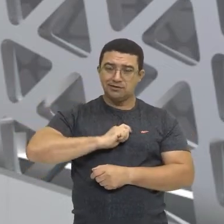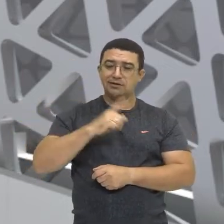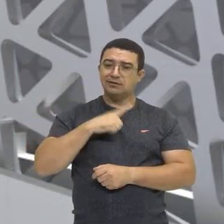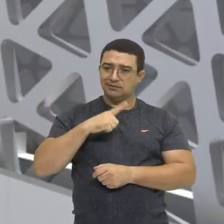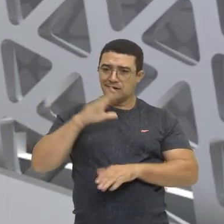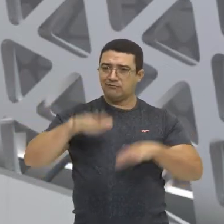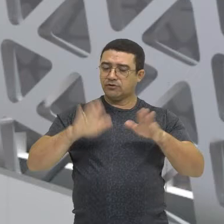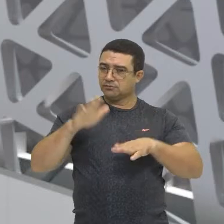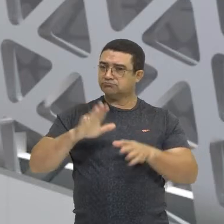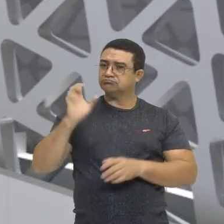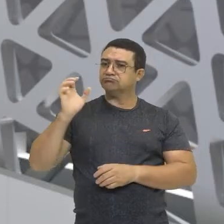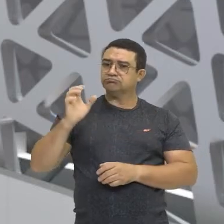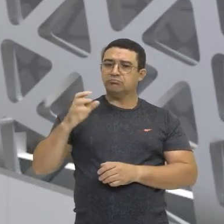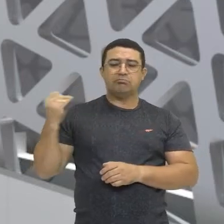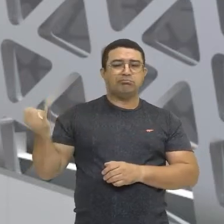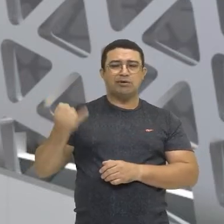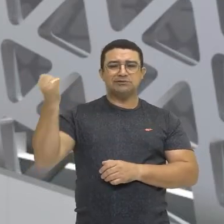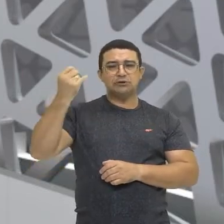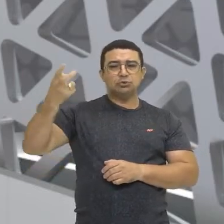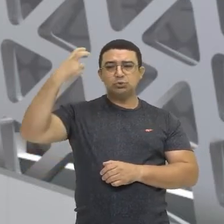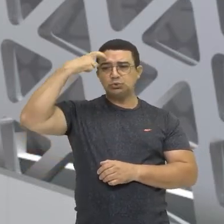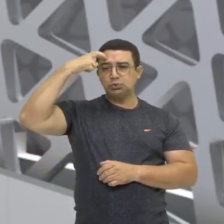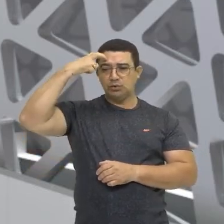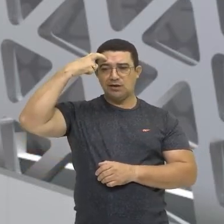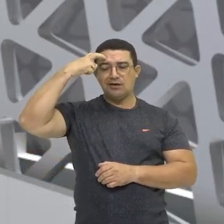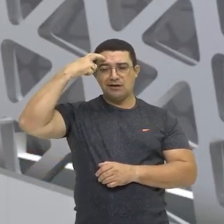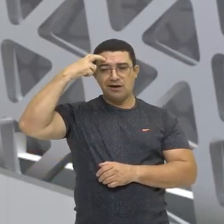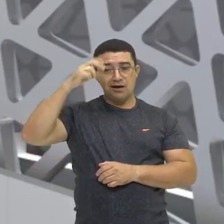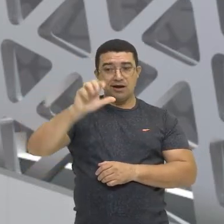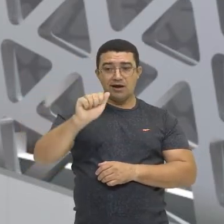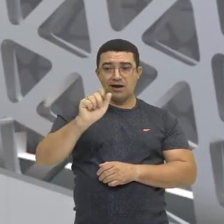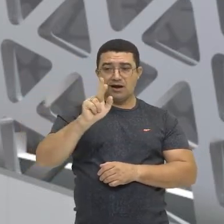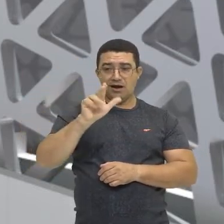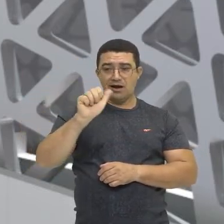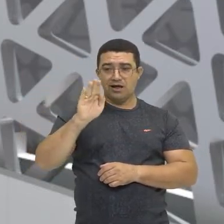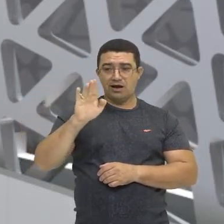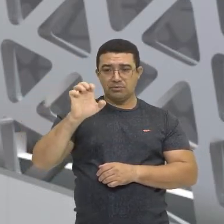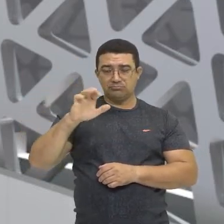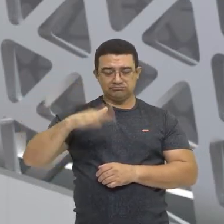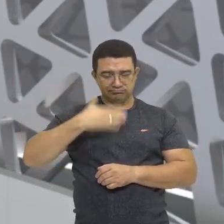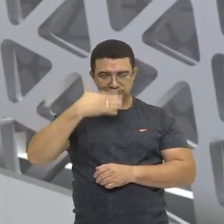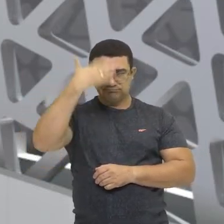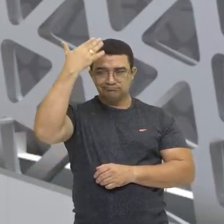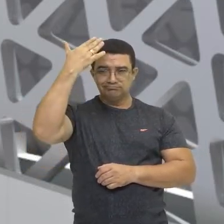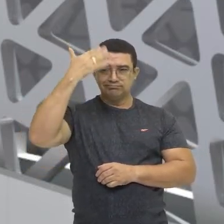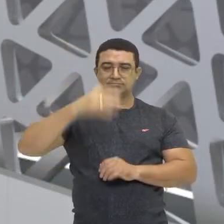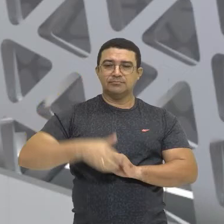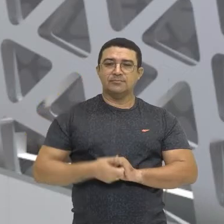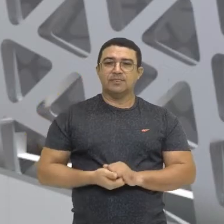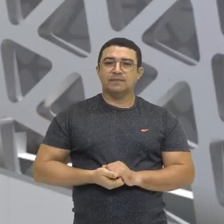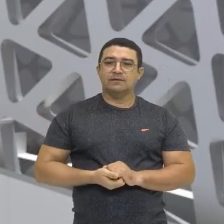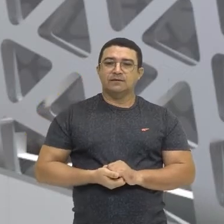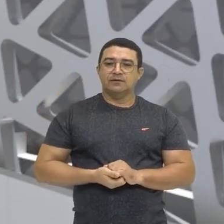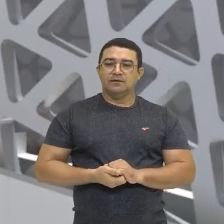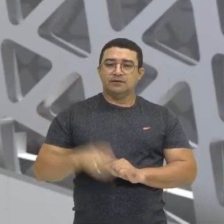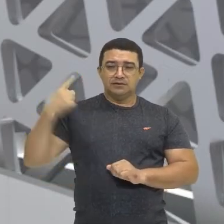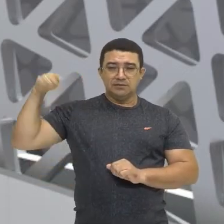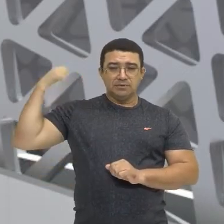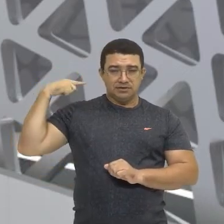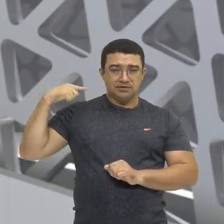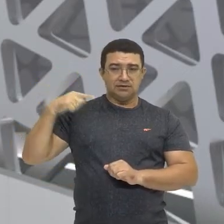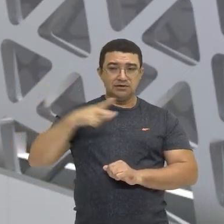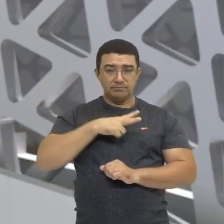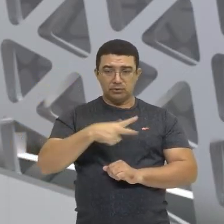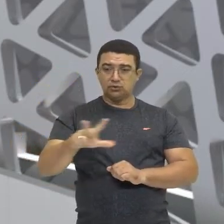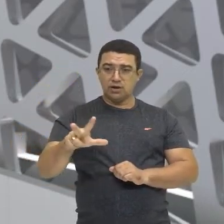cultura árabe. E também a região que hoje é Portugal também foi dominada pelos mouros, né? Nós temos